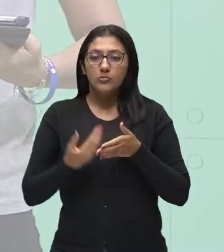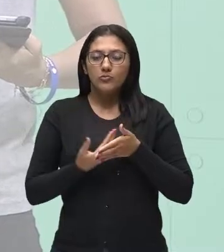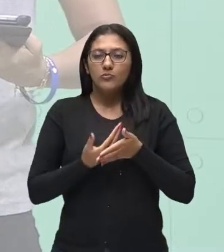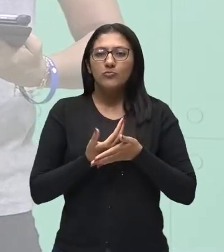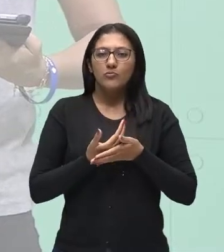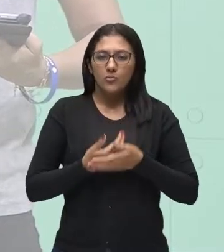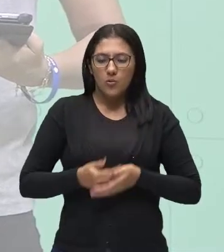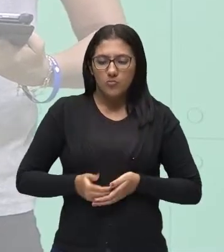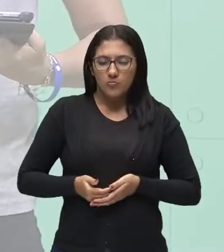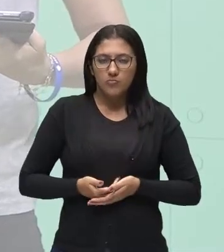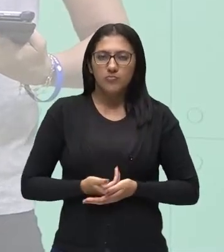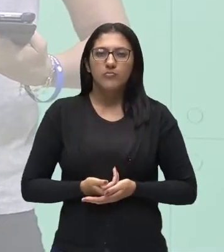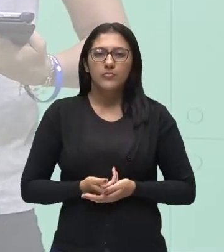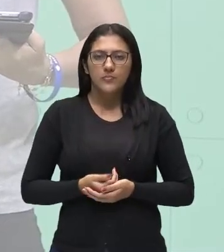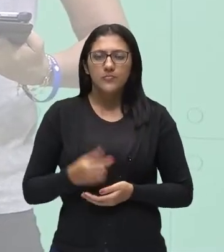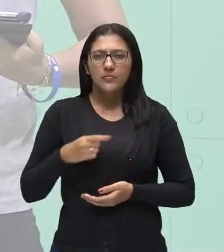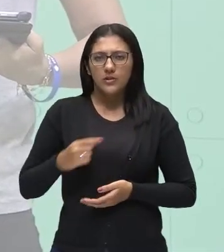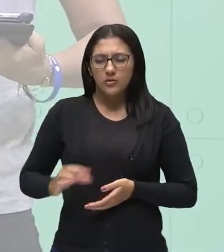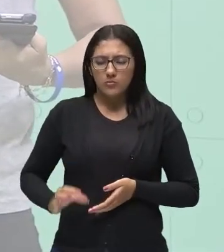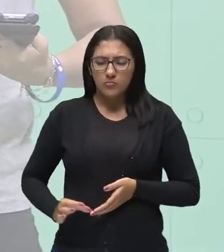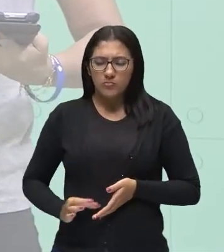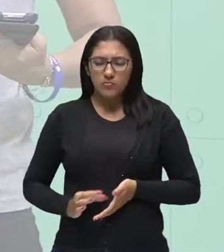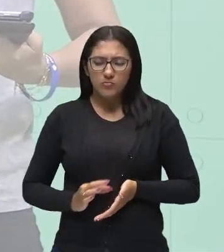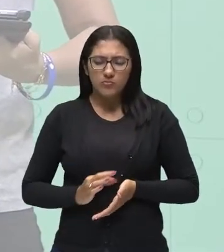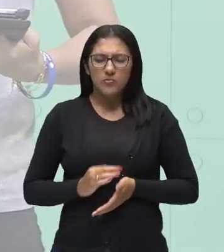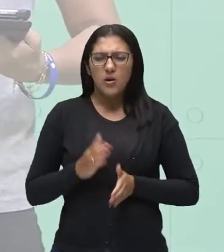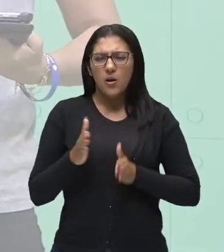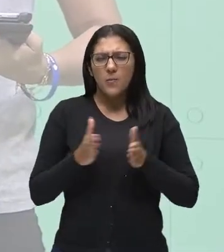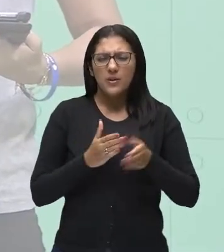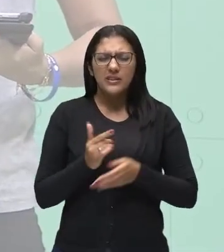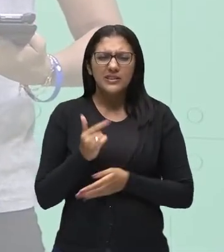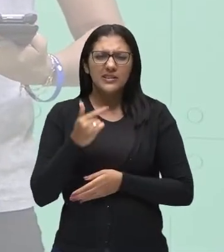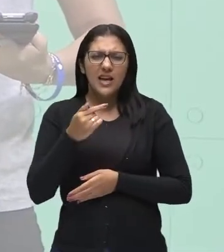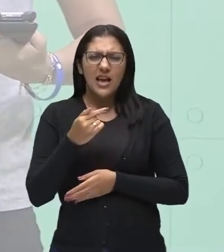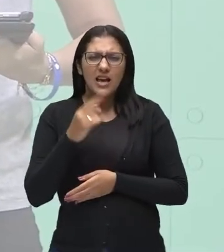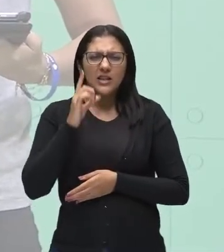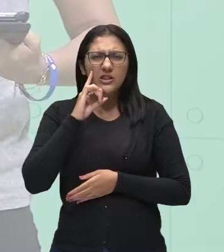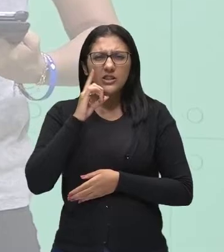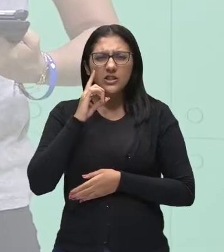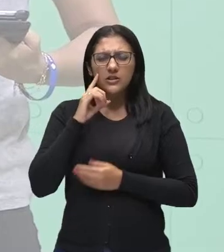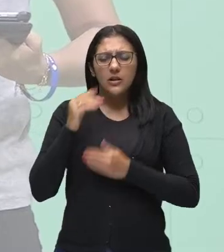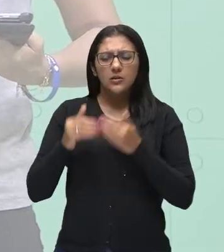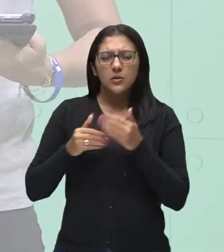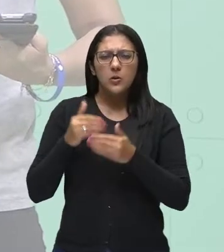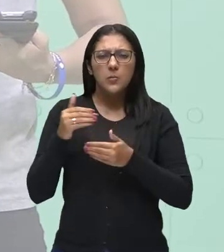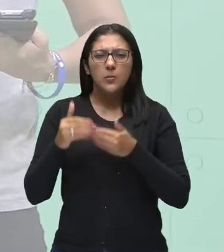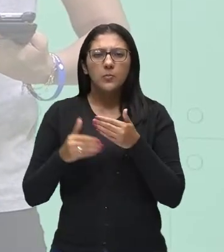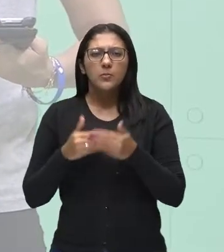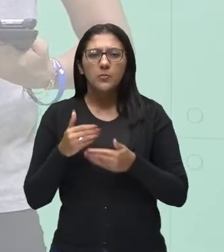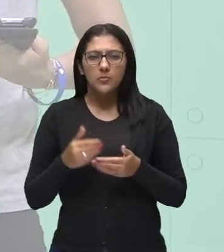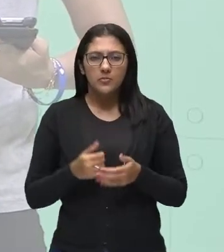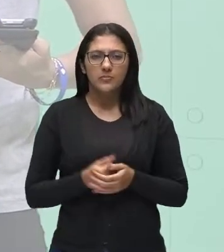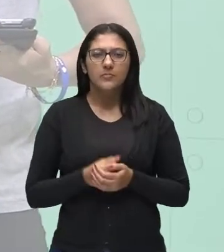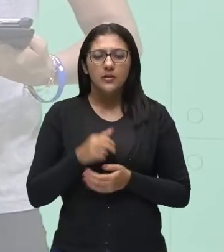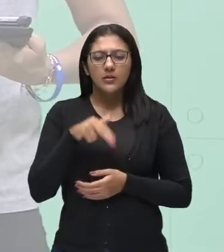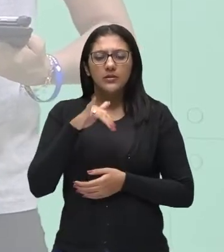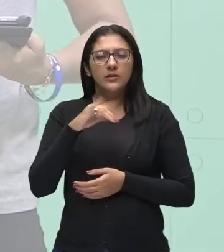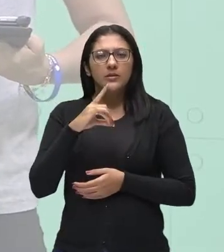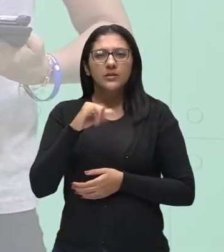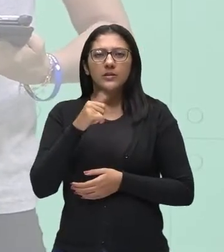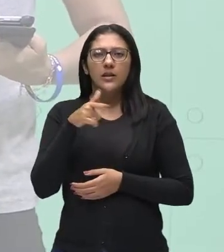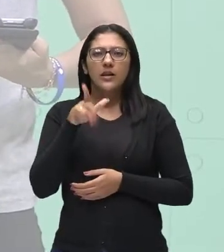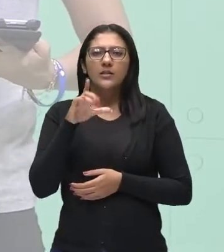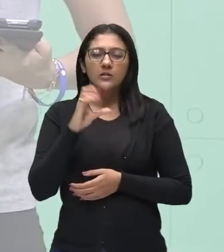então, ele vai se deslocando e lá pelo 7º dia ele vai se implantar no útero num processo chamado de nidação. Após